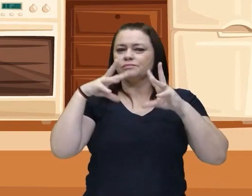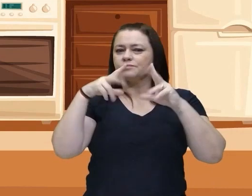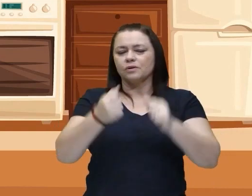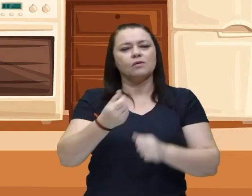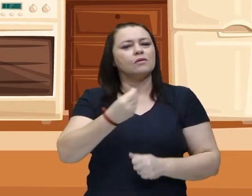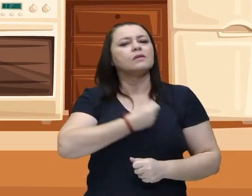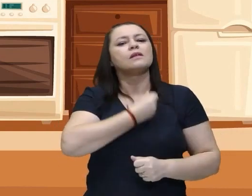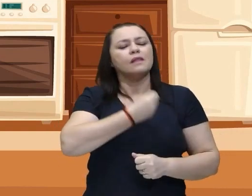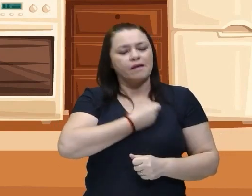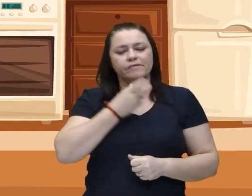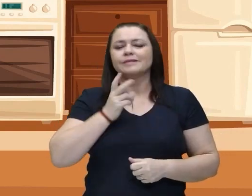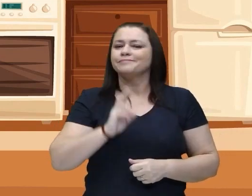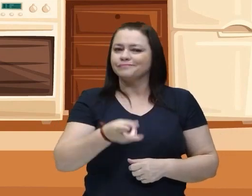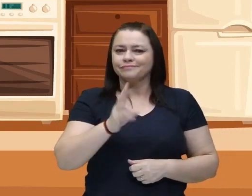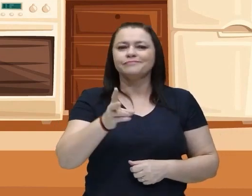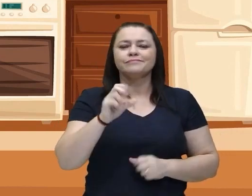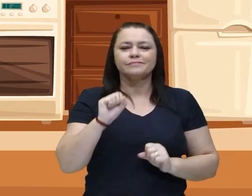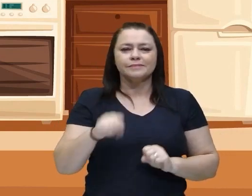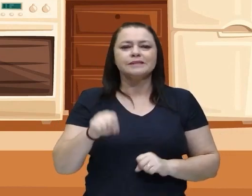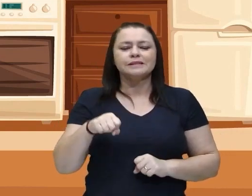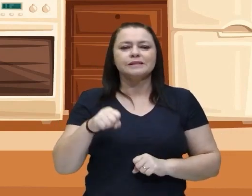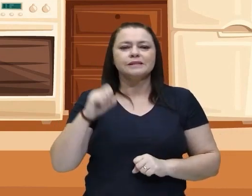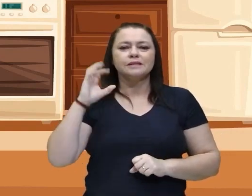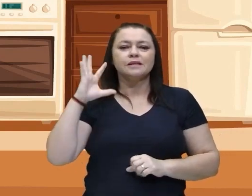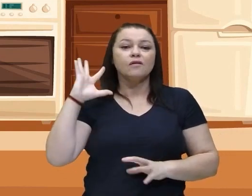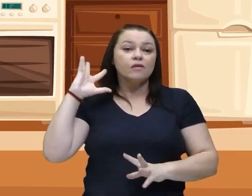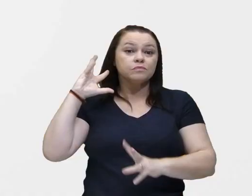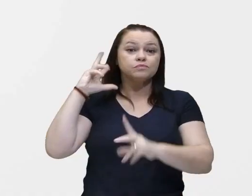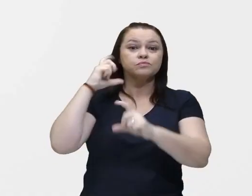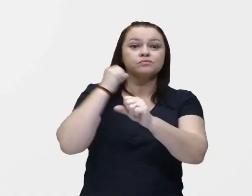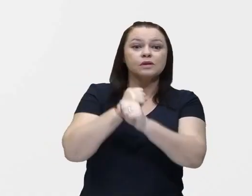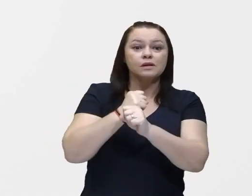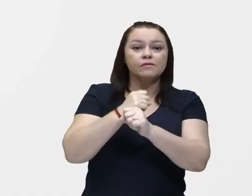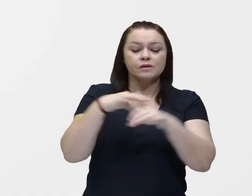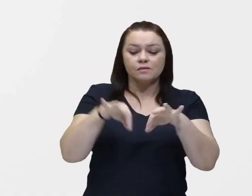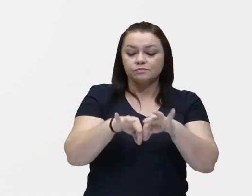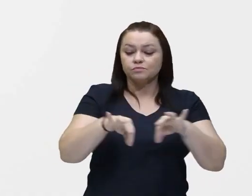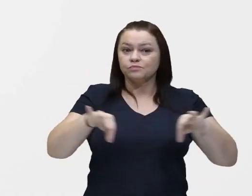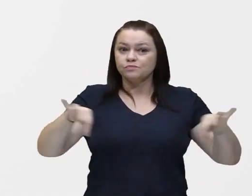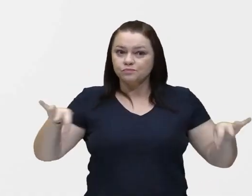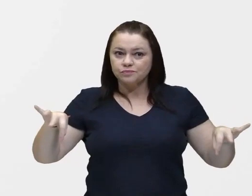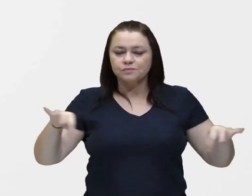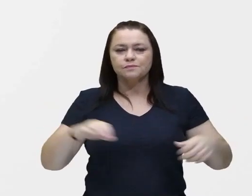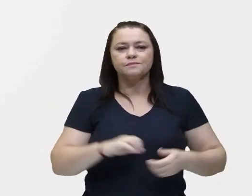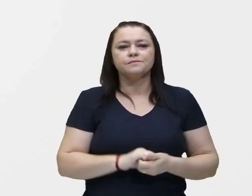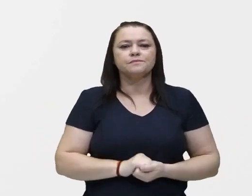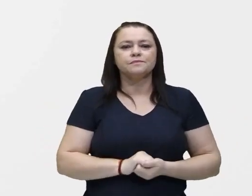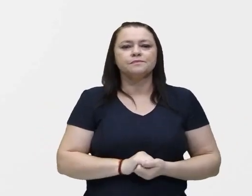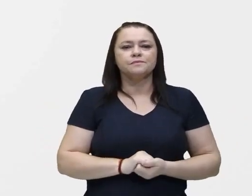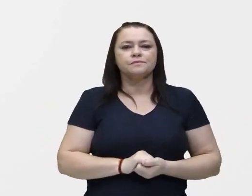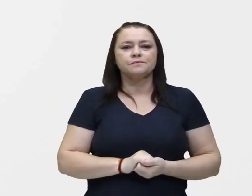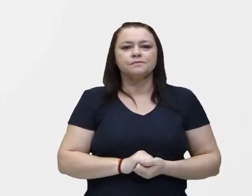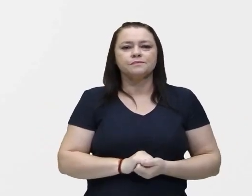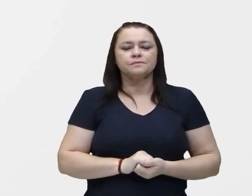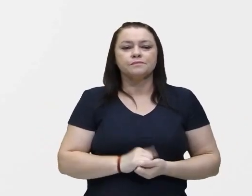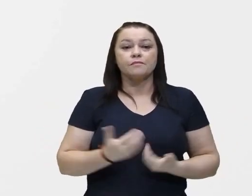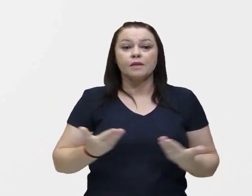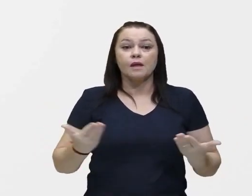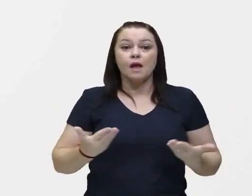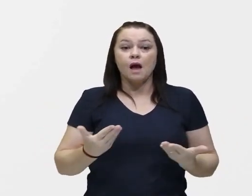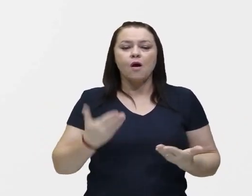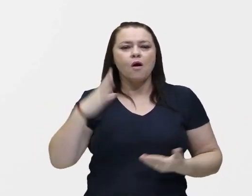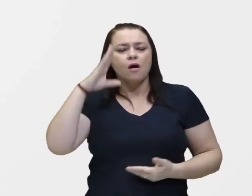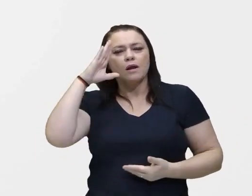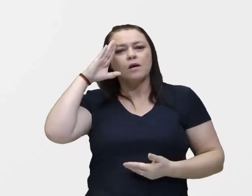presentes. Então vamos começar nossa revisão com as unidades de comprimento. De olho na tela. Nas unidades de comprimento, temos como